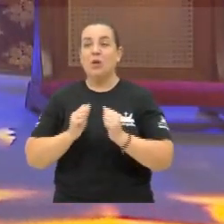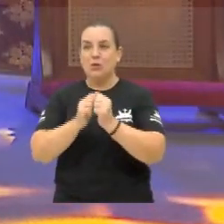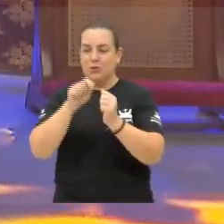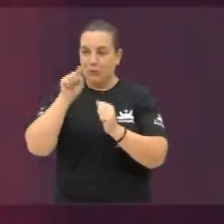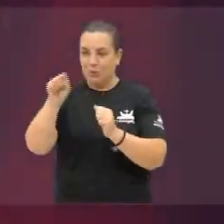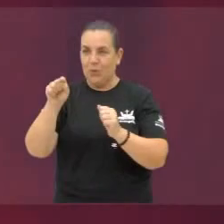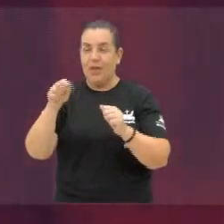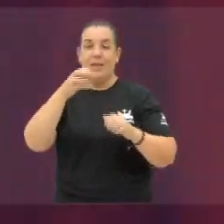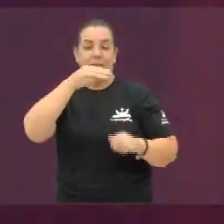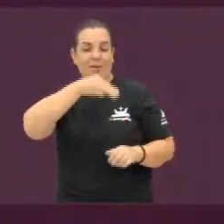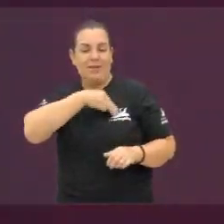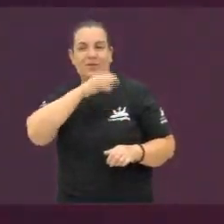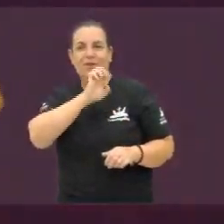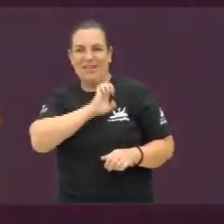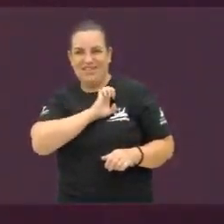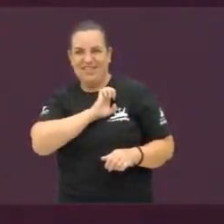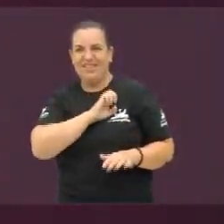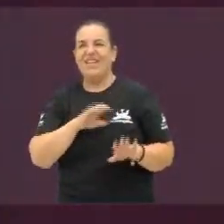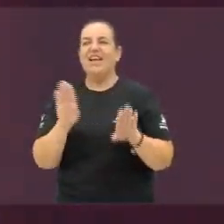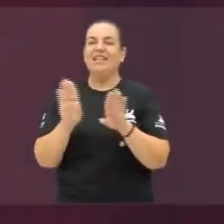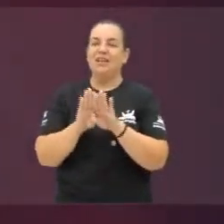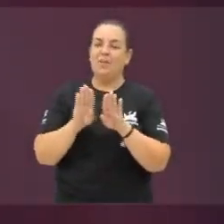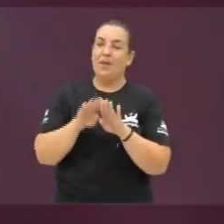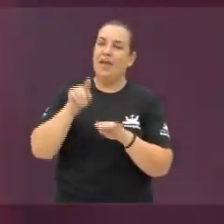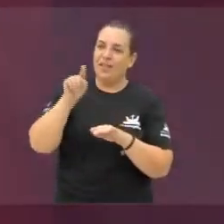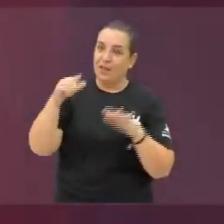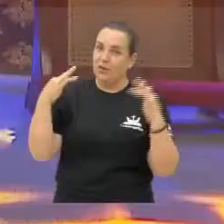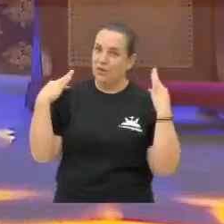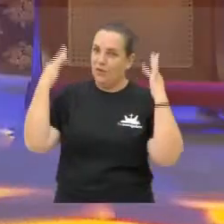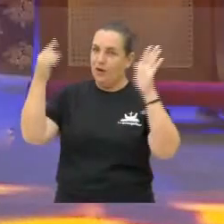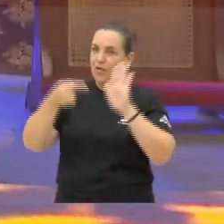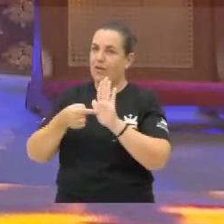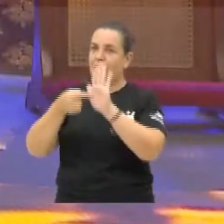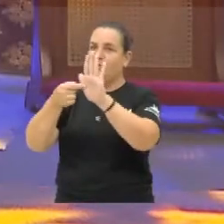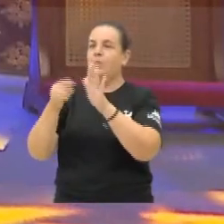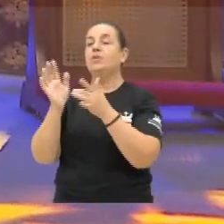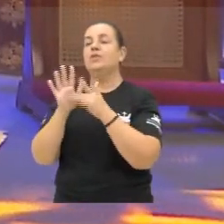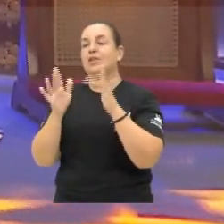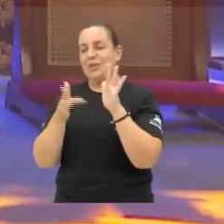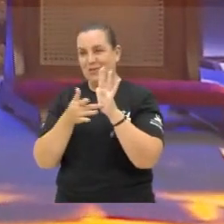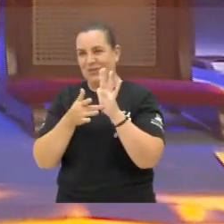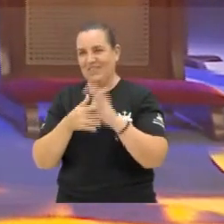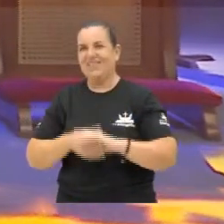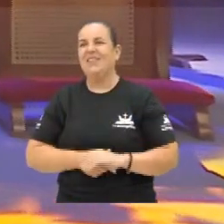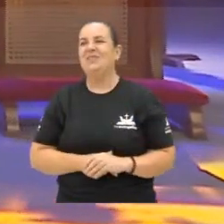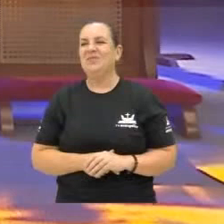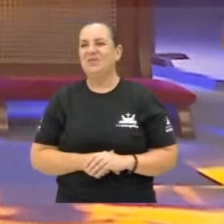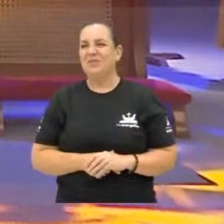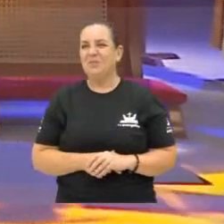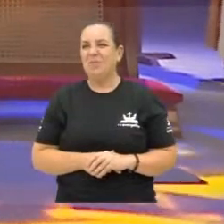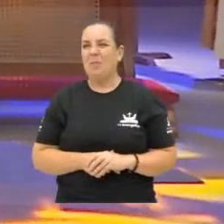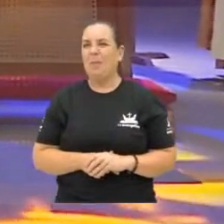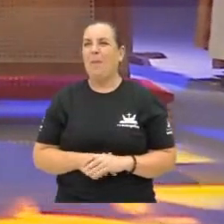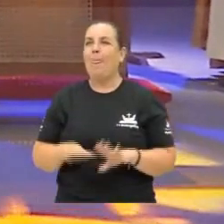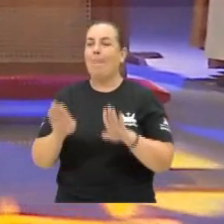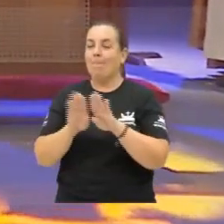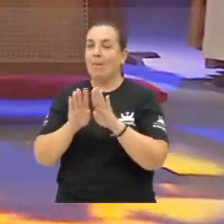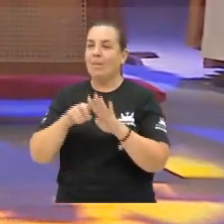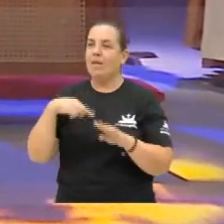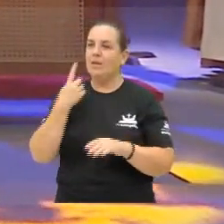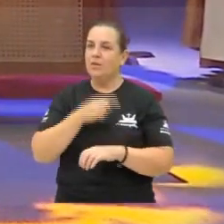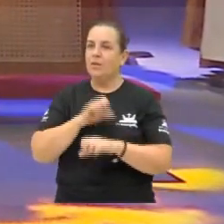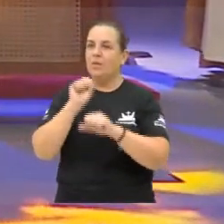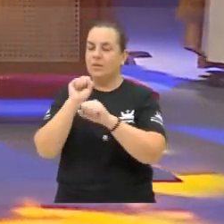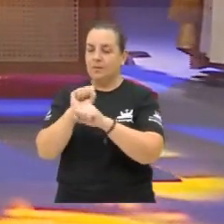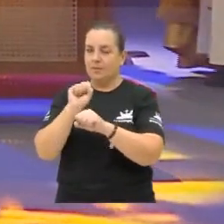os ministros, onde o Frei vai expor Jesus, e aí nós vamos adorá-lo, nós